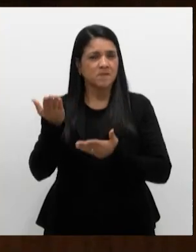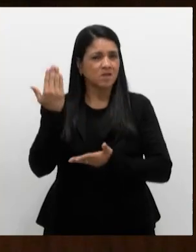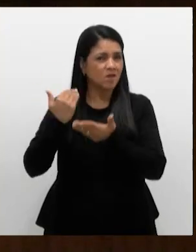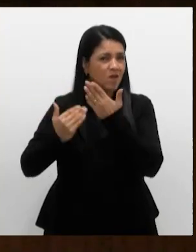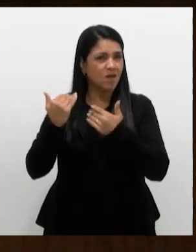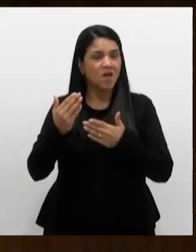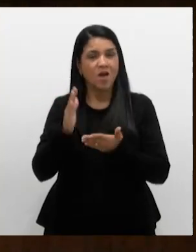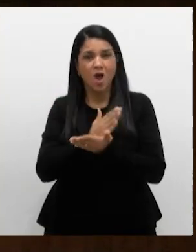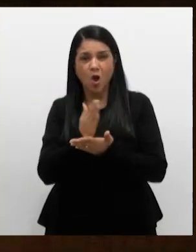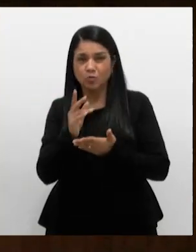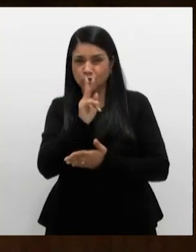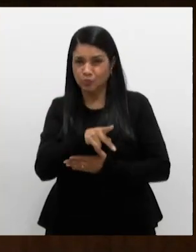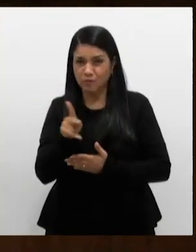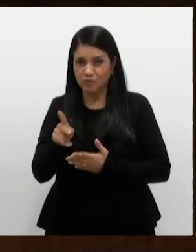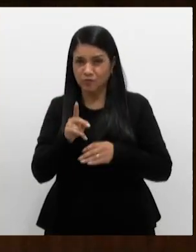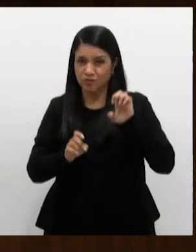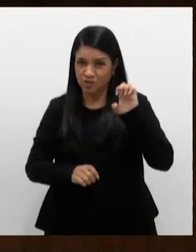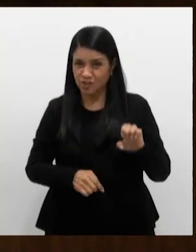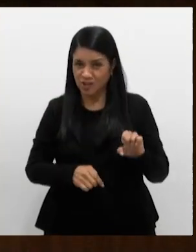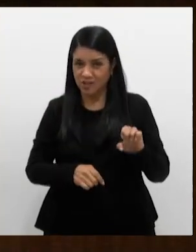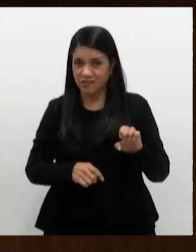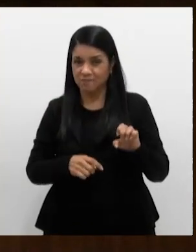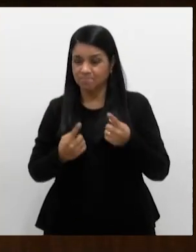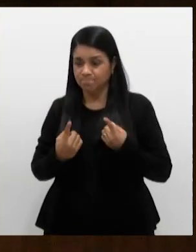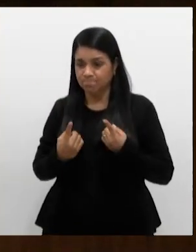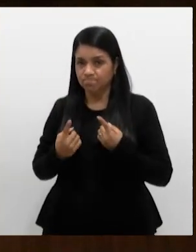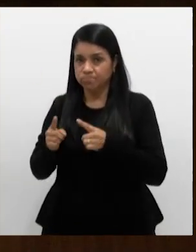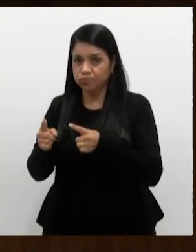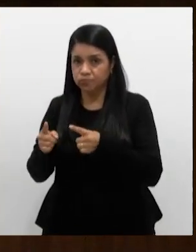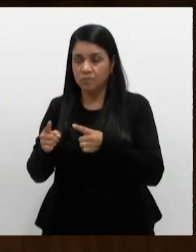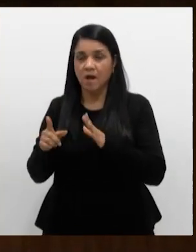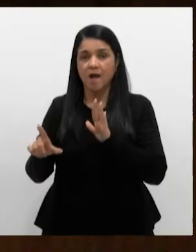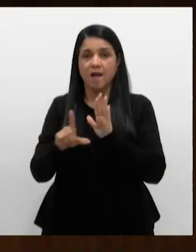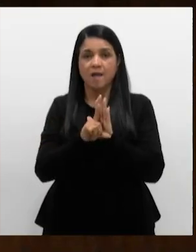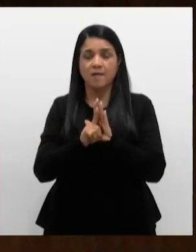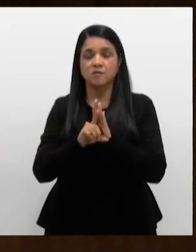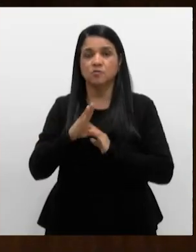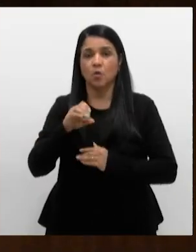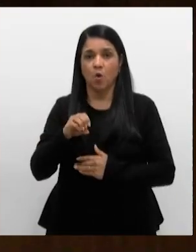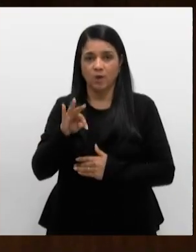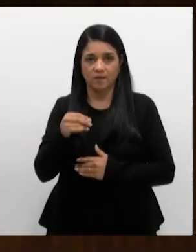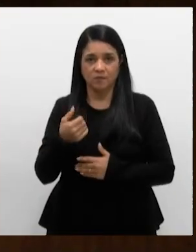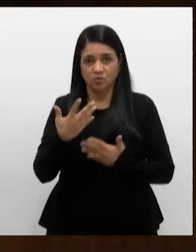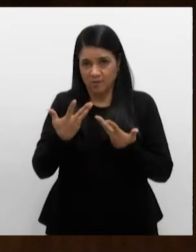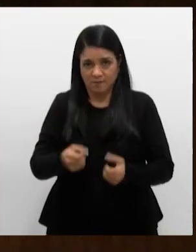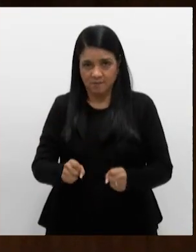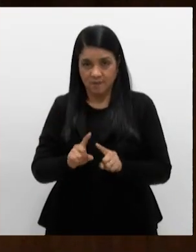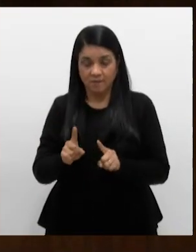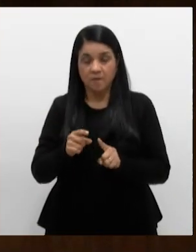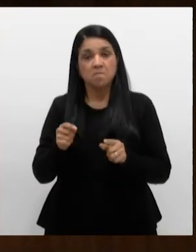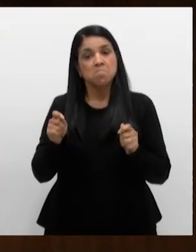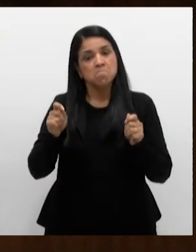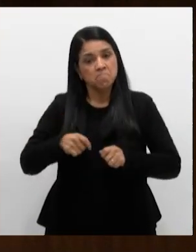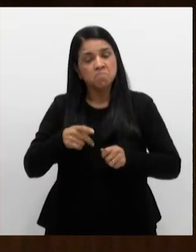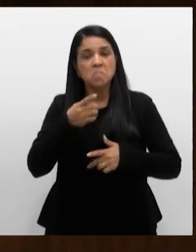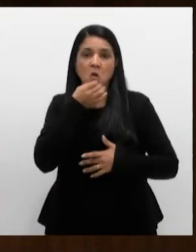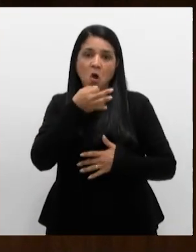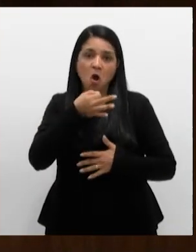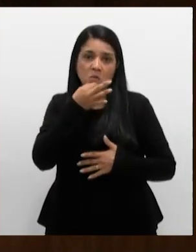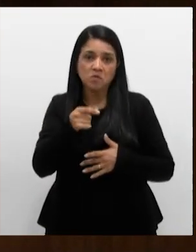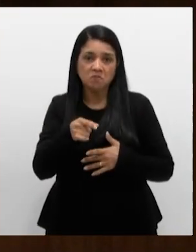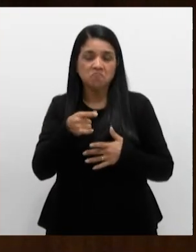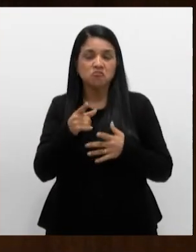alguns professores de esquerda atacavam a lei de cotas, arguindo que isso poderia